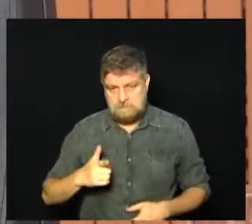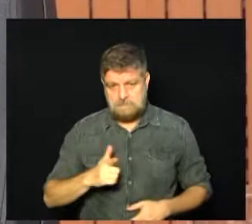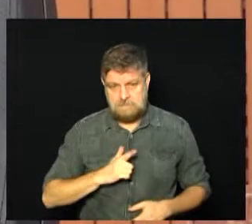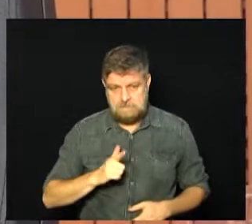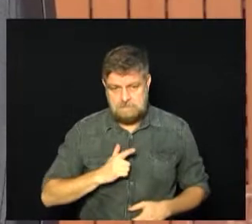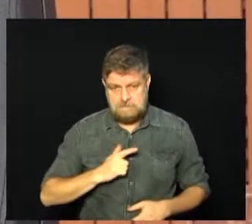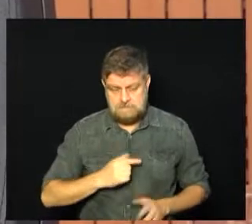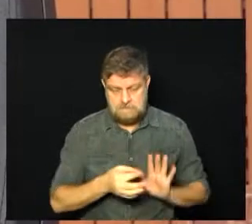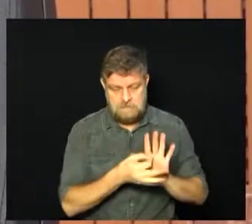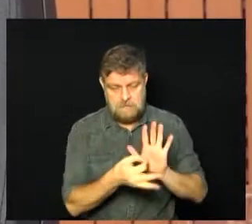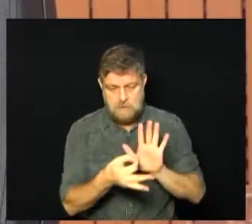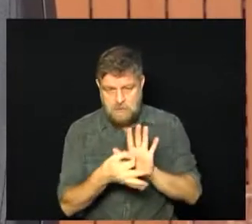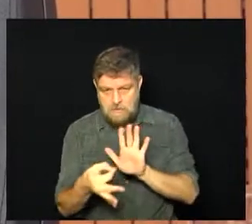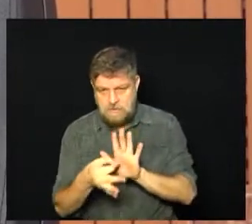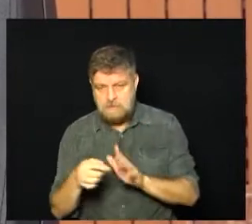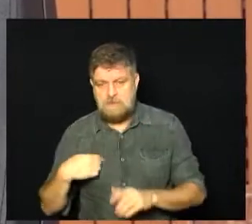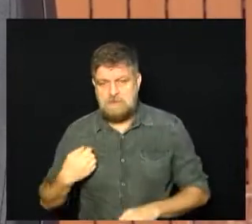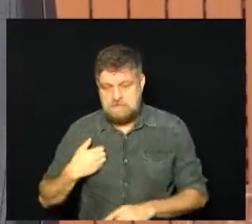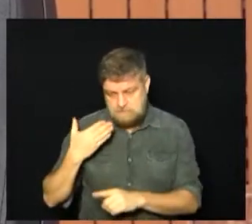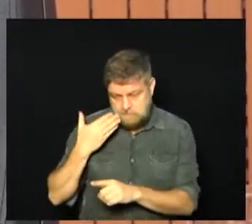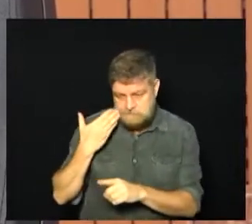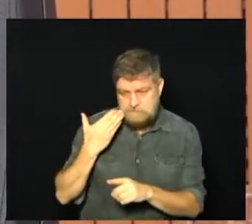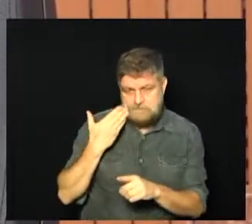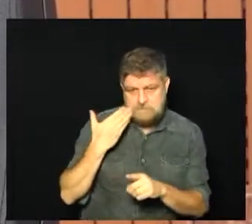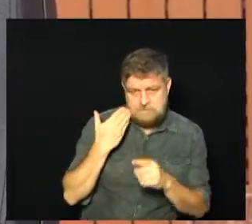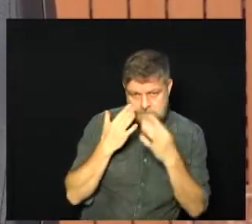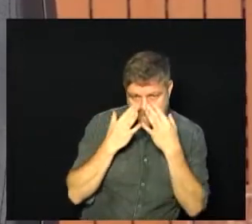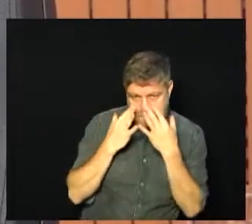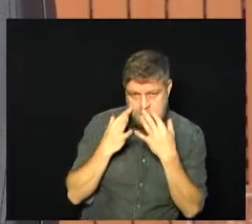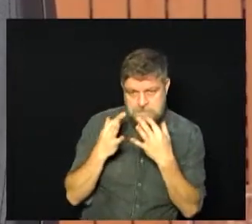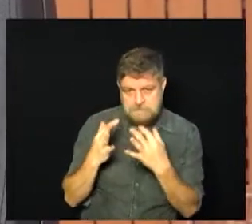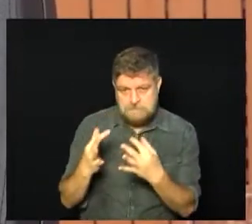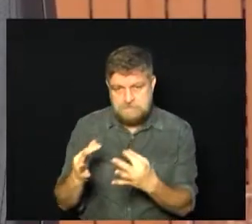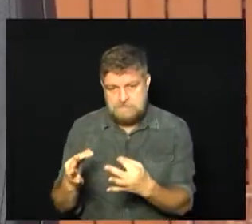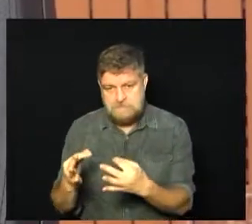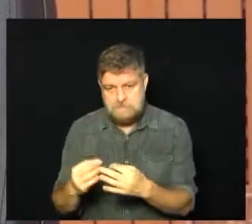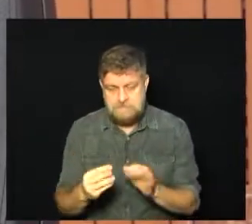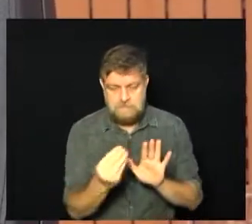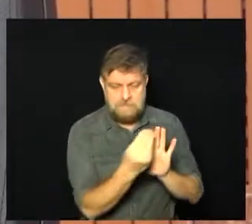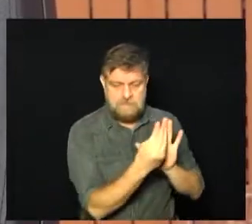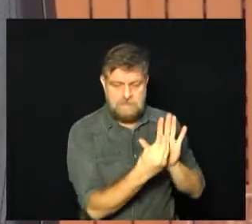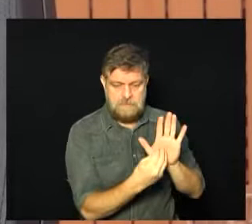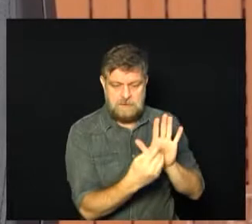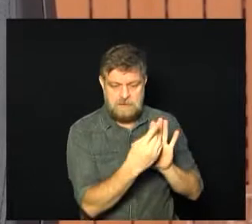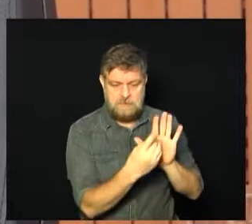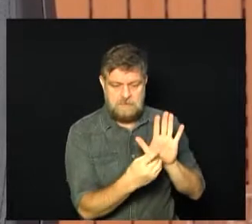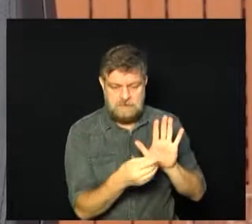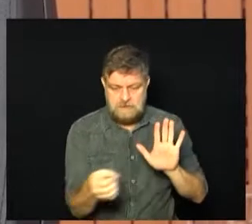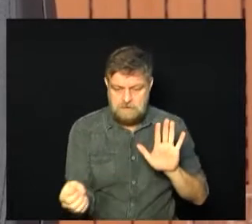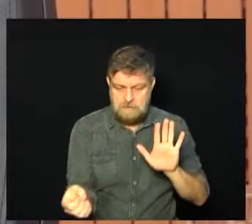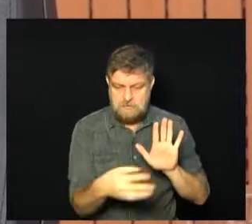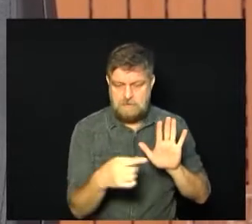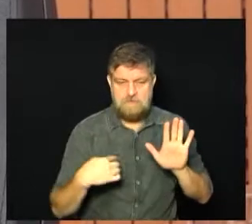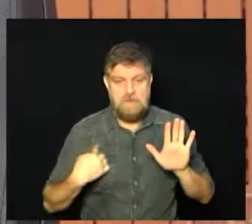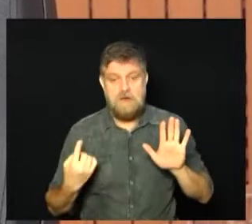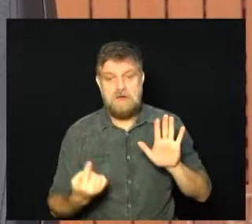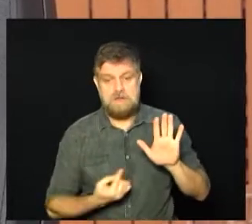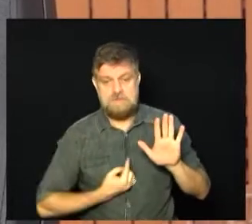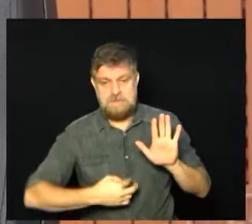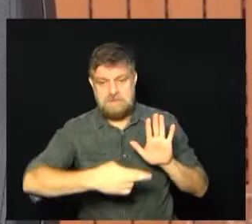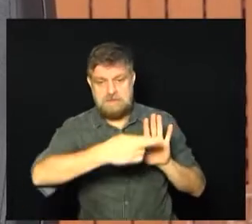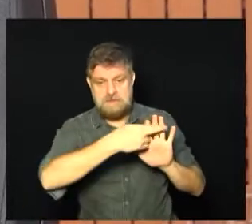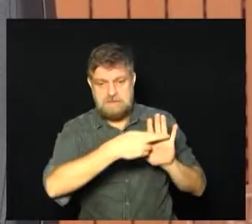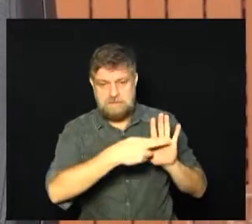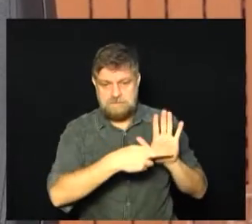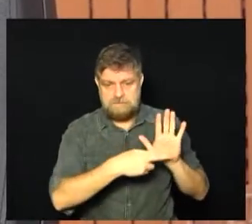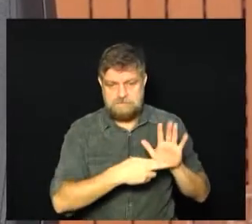contribuições que a gente possa observar e implementar no novo decreto que a gente está regulamentando. Tá, ok? Então, aqui eu